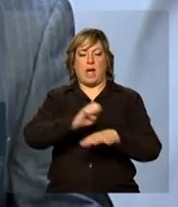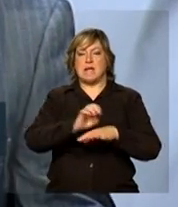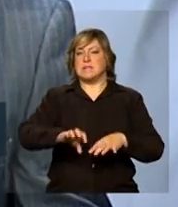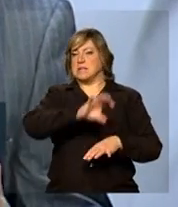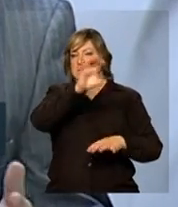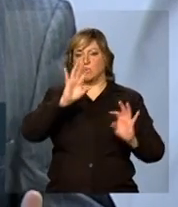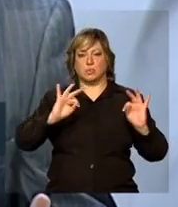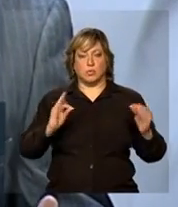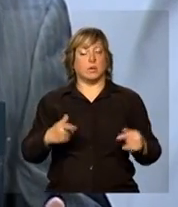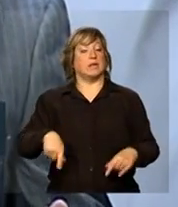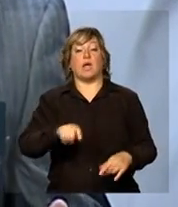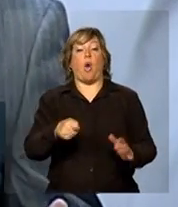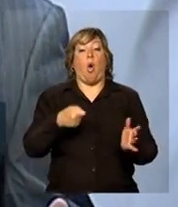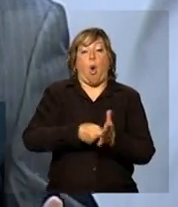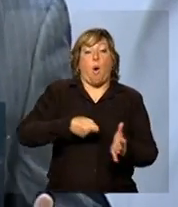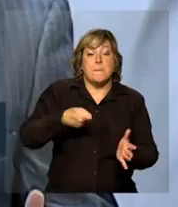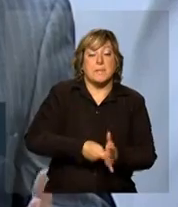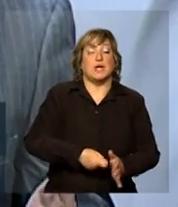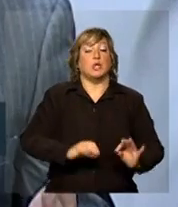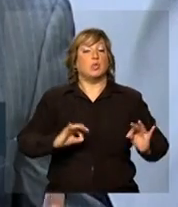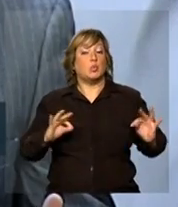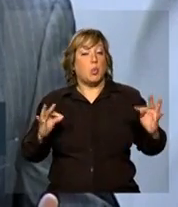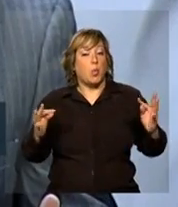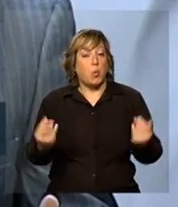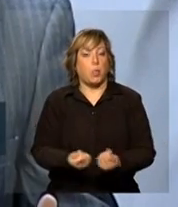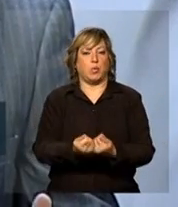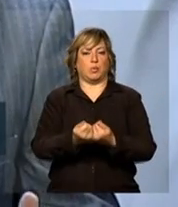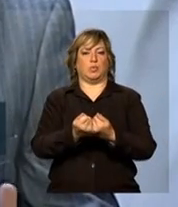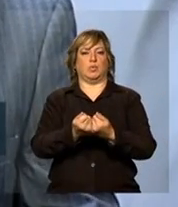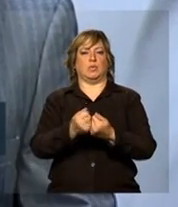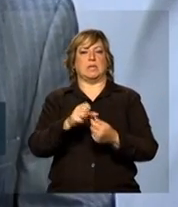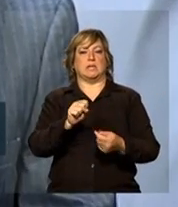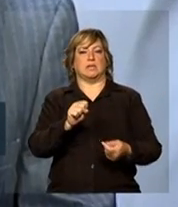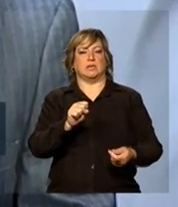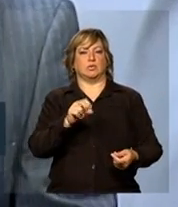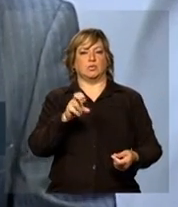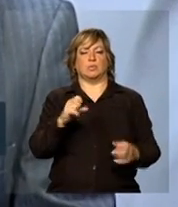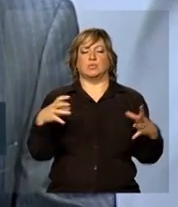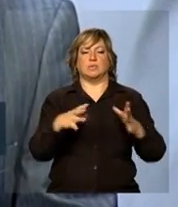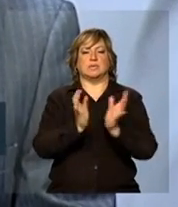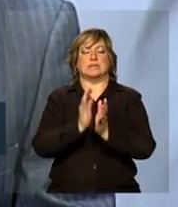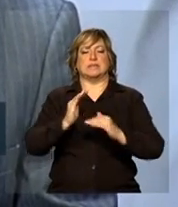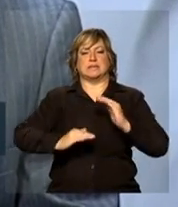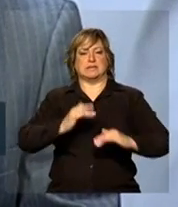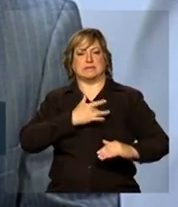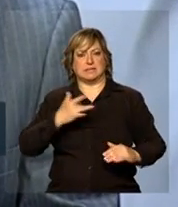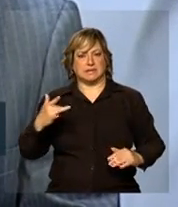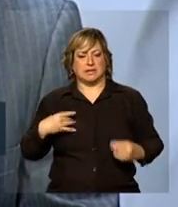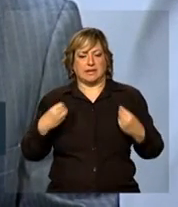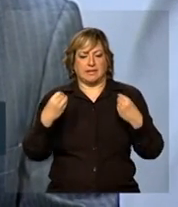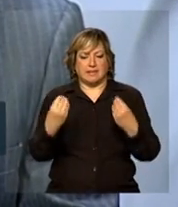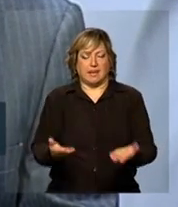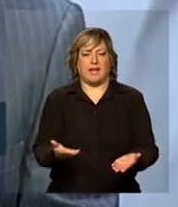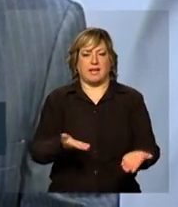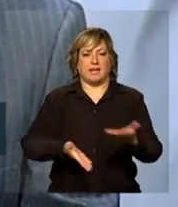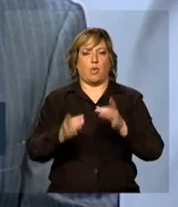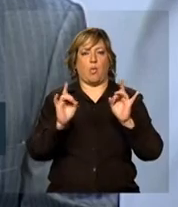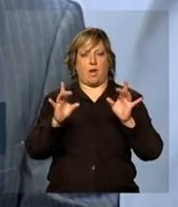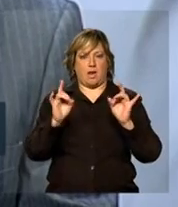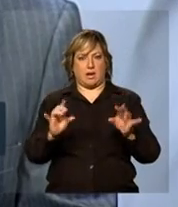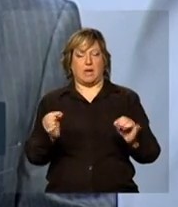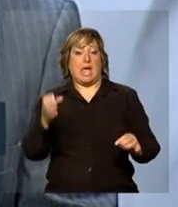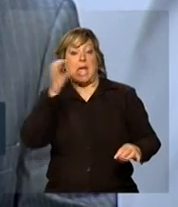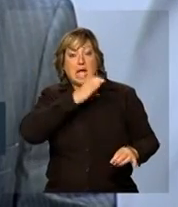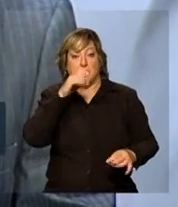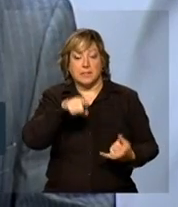obriga todos os serviços de saúde a melhorar sua qualidade, desde a humanização do atendimento no momento da urgência e emergência, no momento